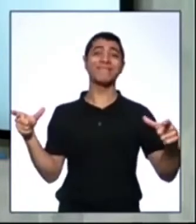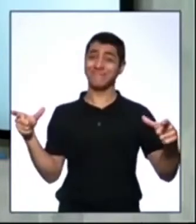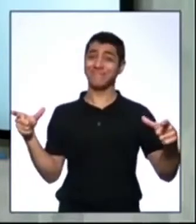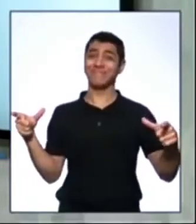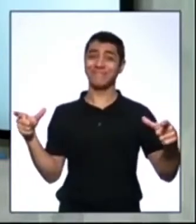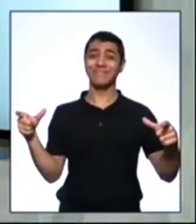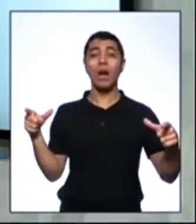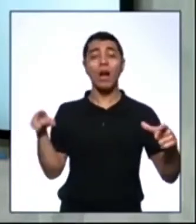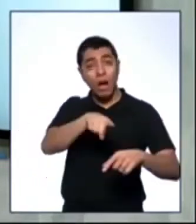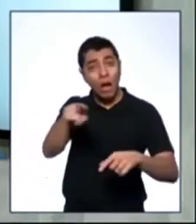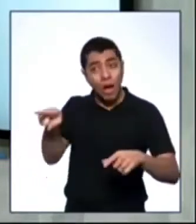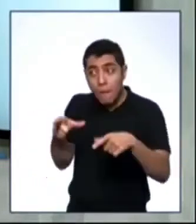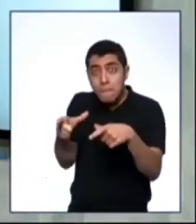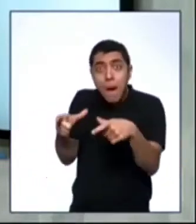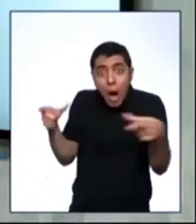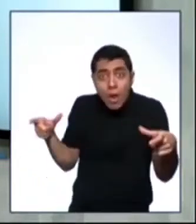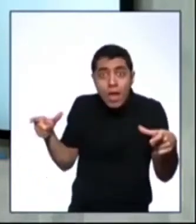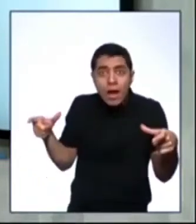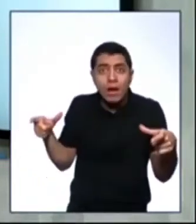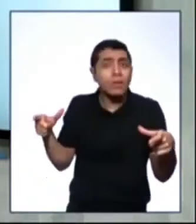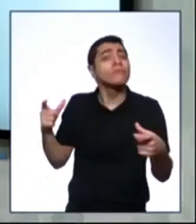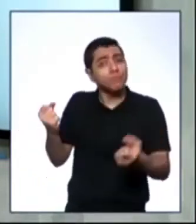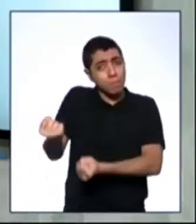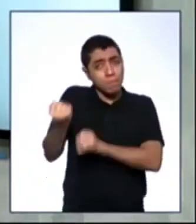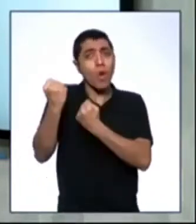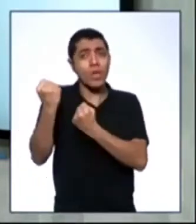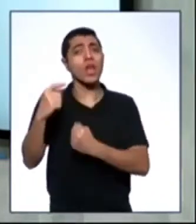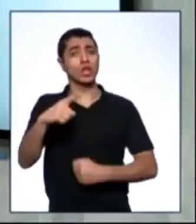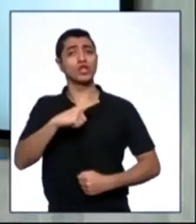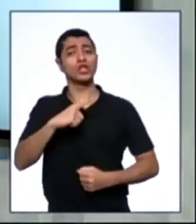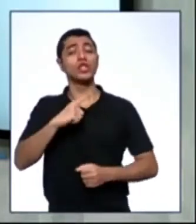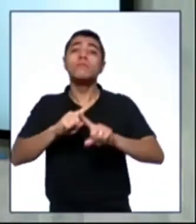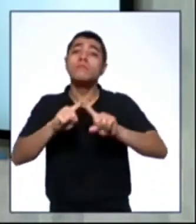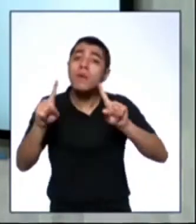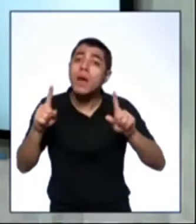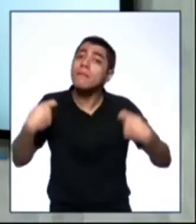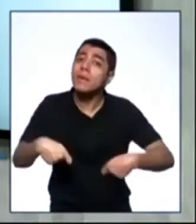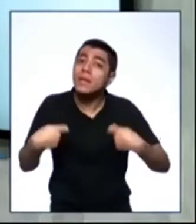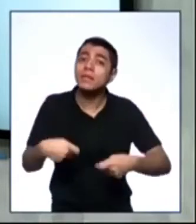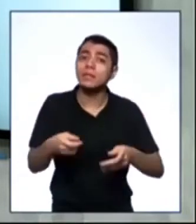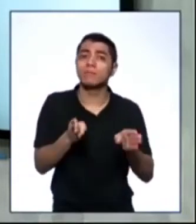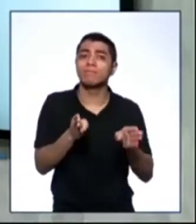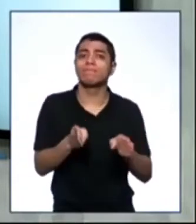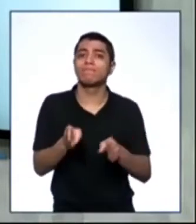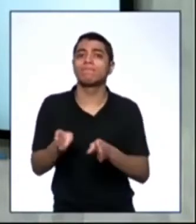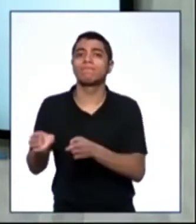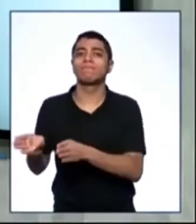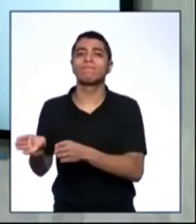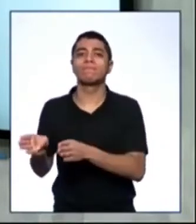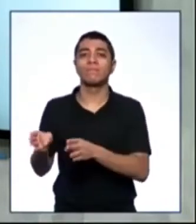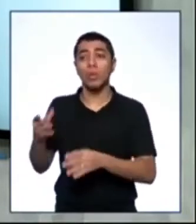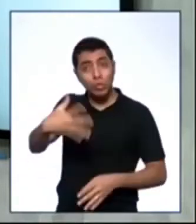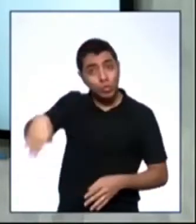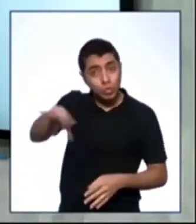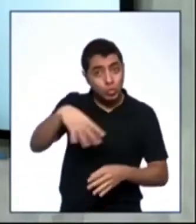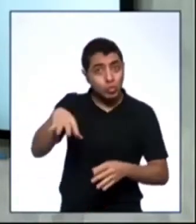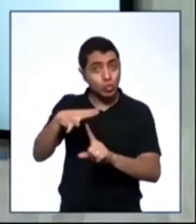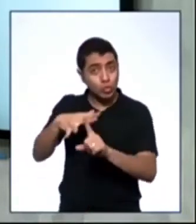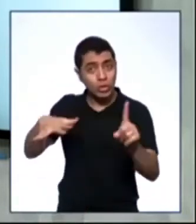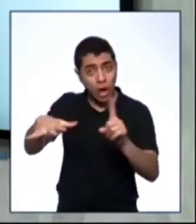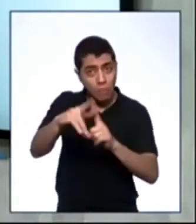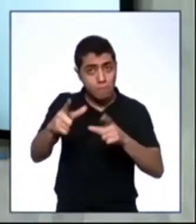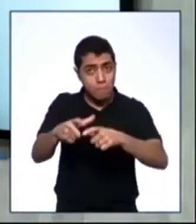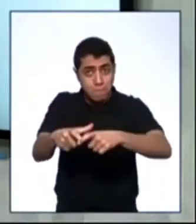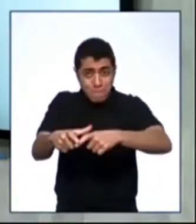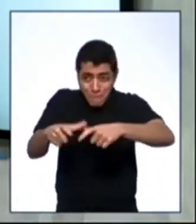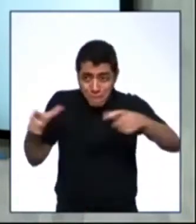ela quiser. Basta ela se organizar, entende o que eu tô te falando? Toda classe social que é maioria, organizada de forma